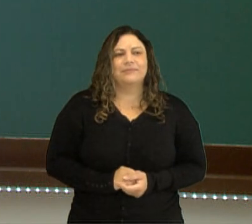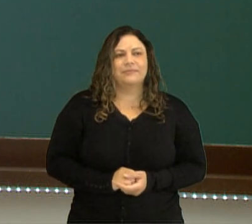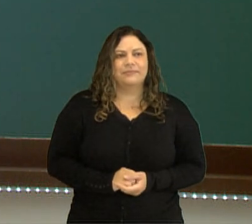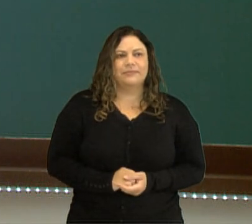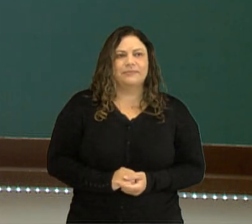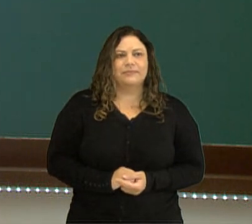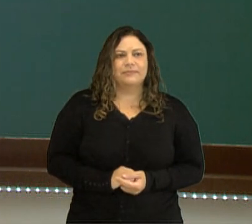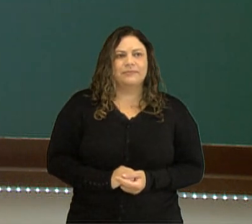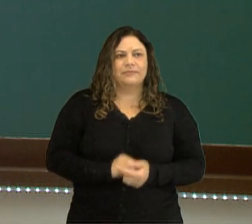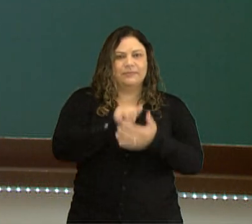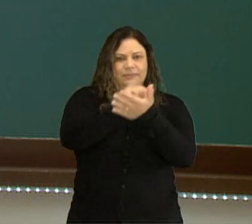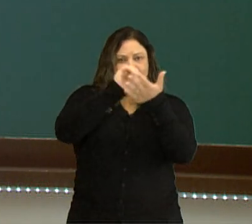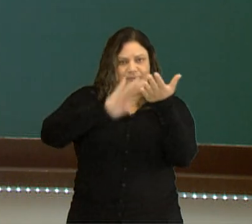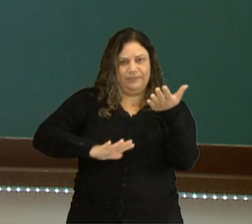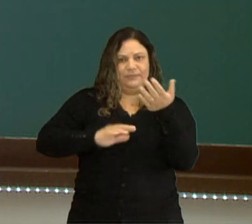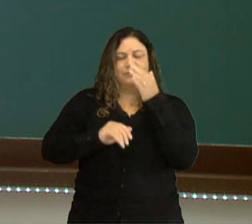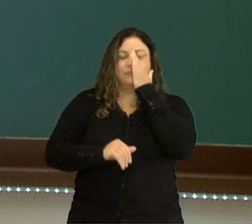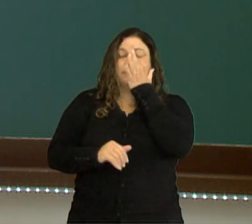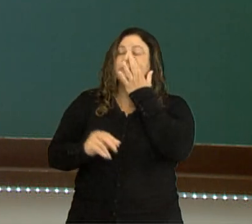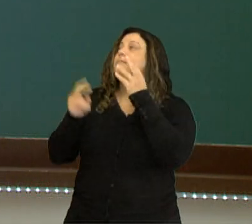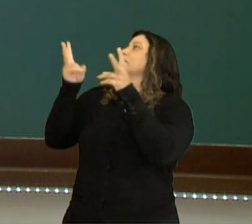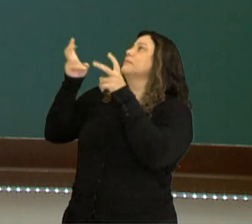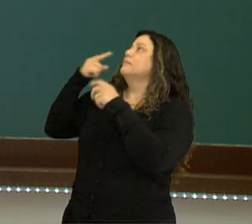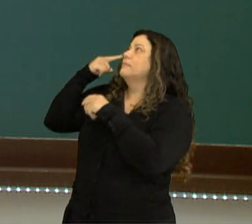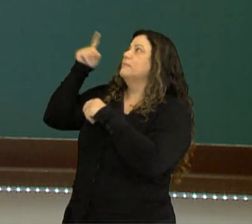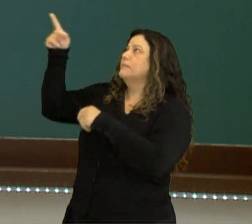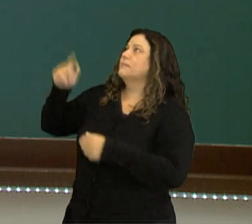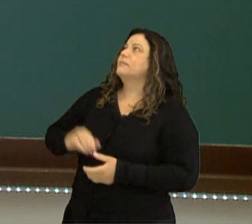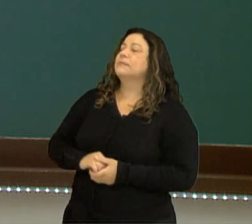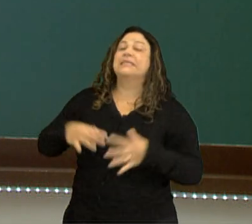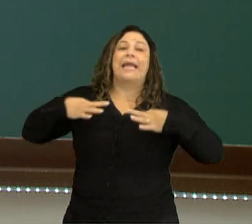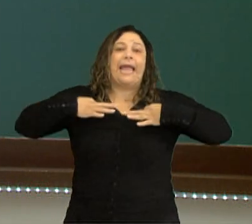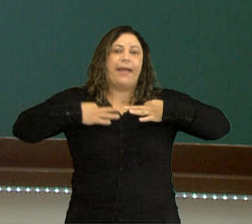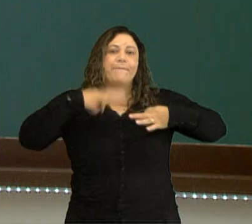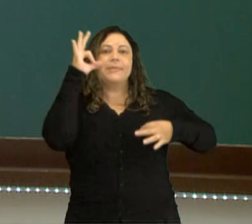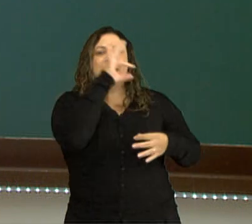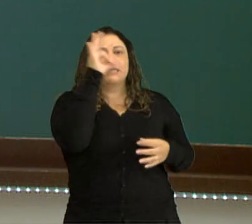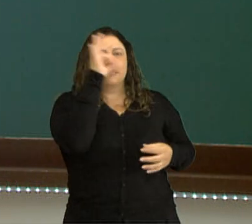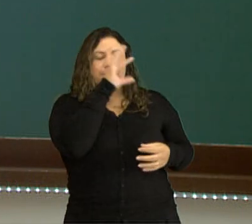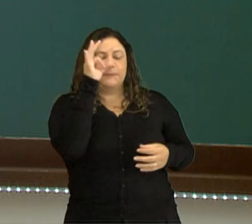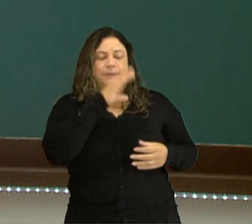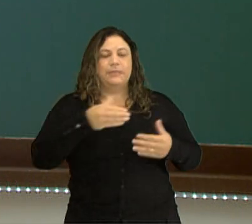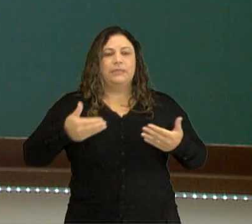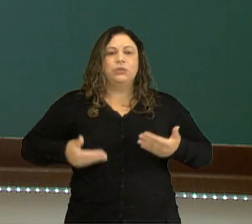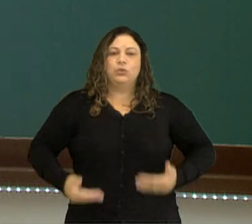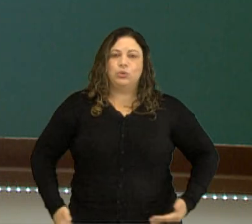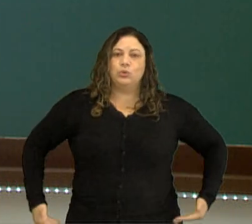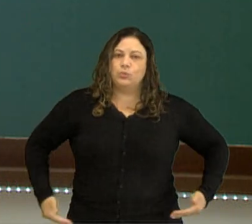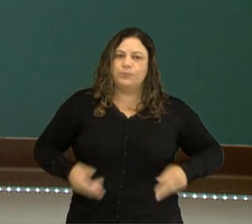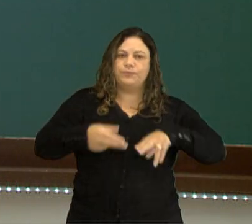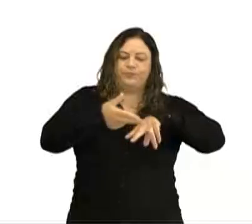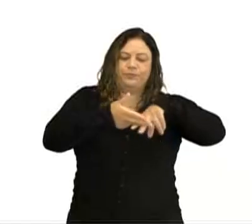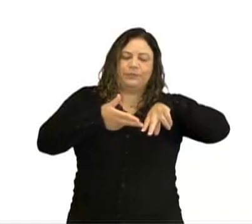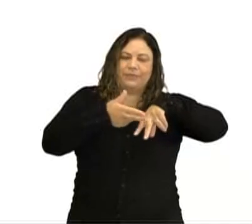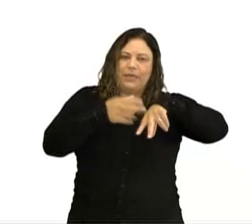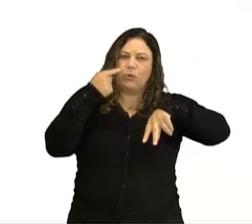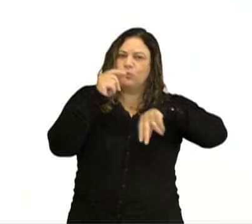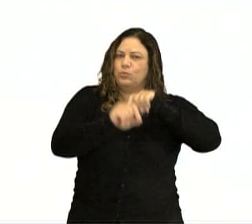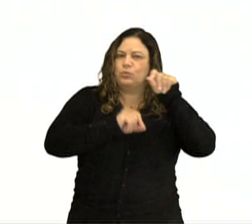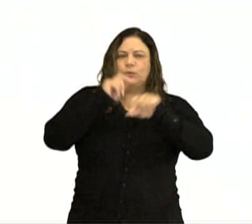ok? Próxima atividade. Camisas verdes e calções negros